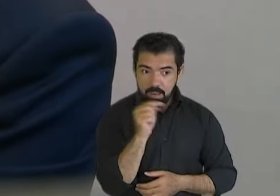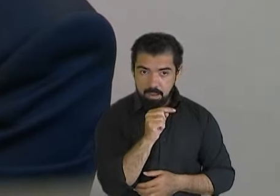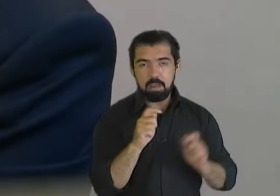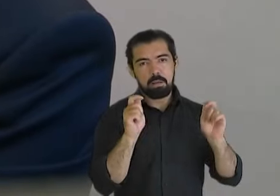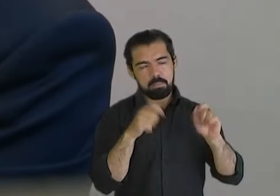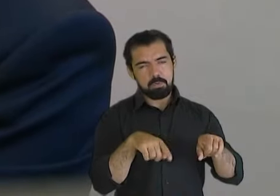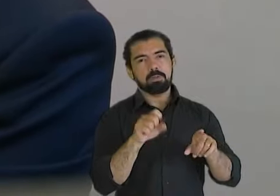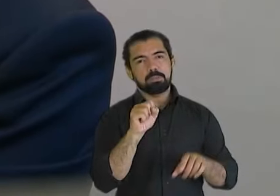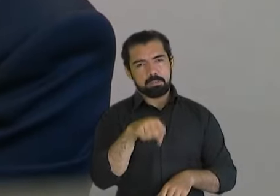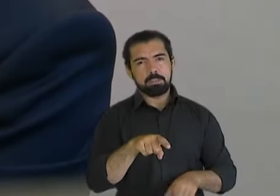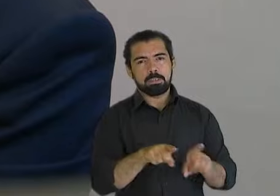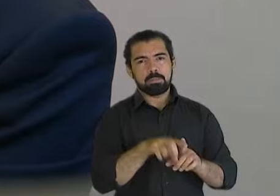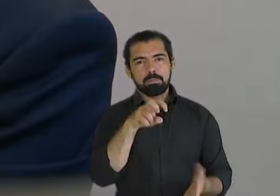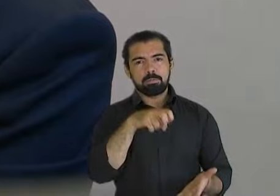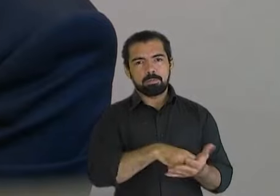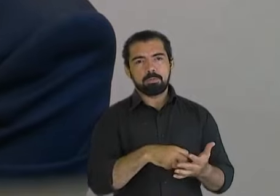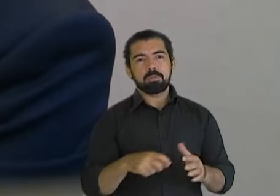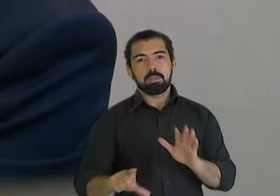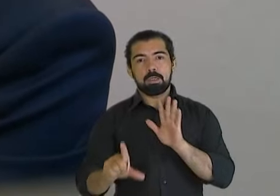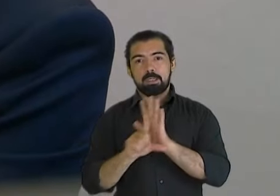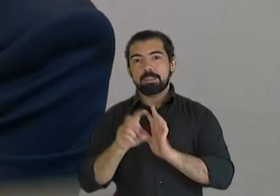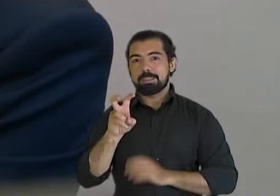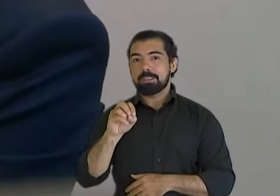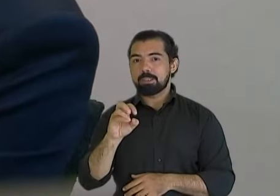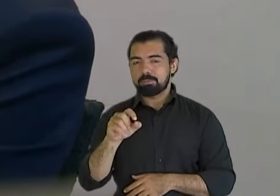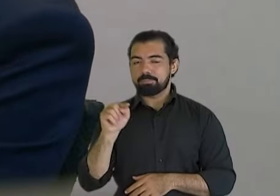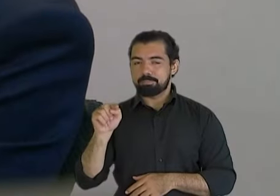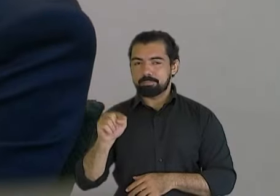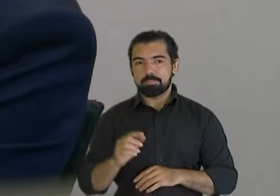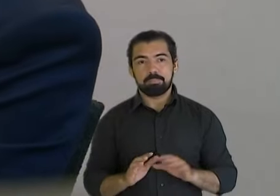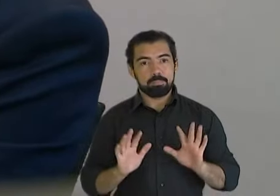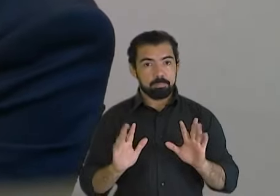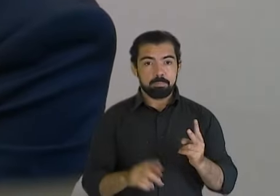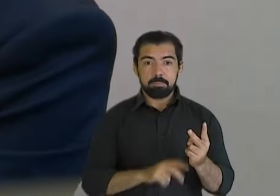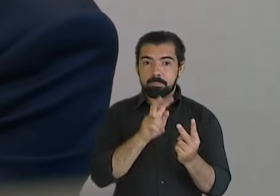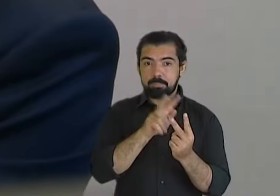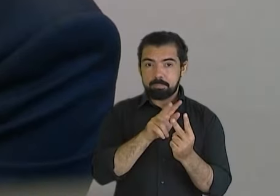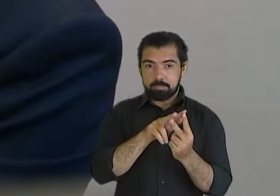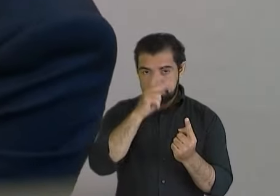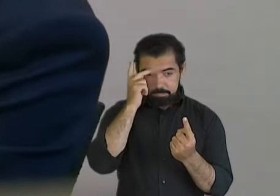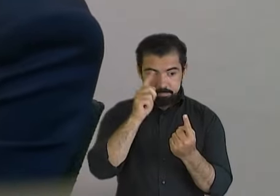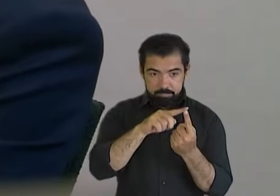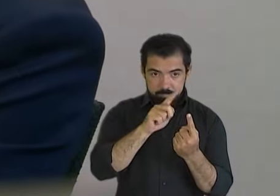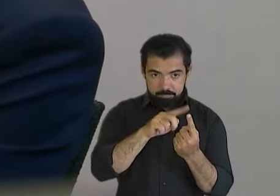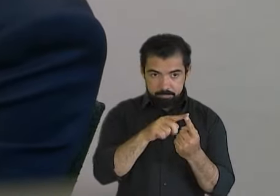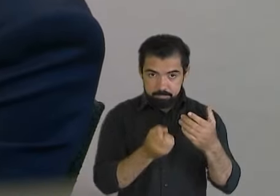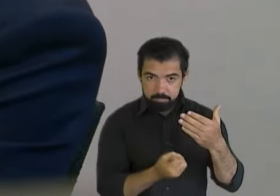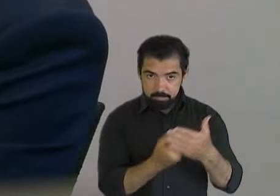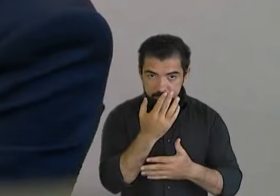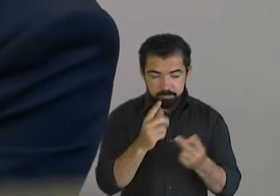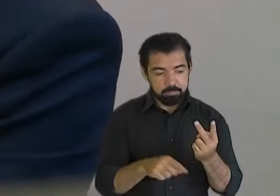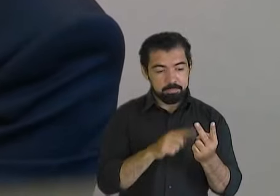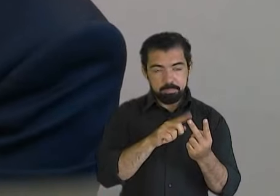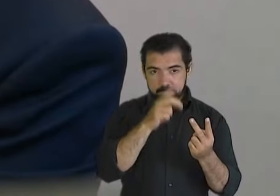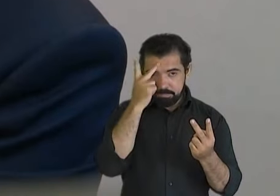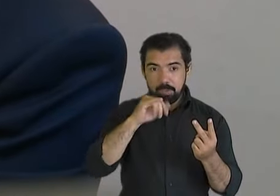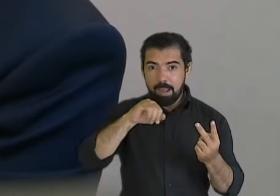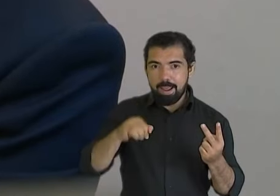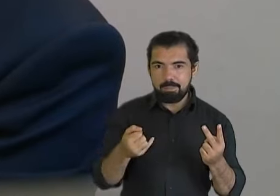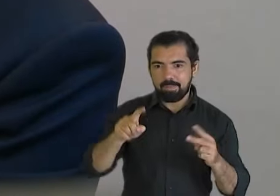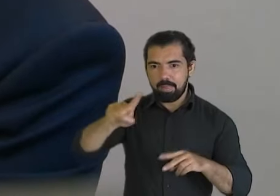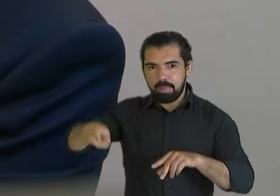lá pelo artigo 50 da Lei de Contravenções Penais. Mas aí seriam esses dois públicos, aqueles que estabelecem e aqueles que exploram. Sami, esses